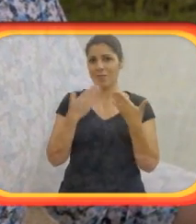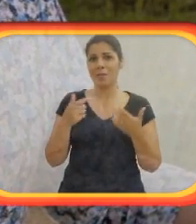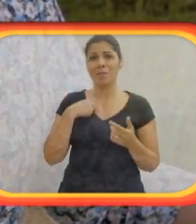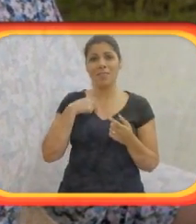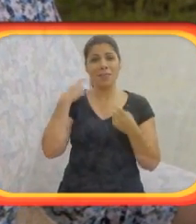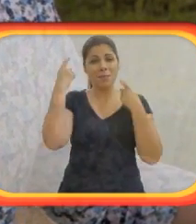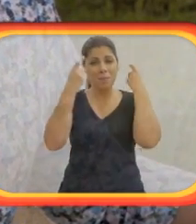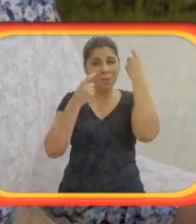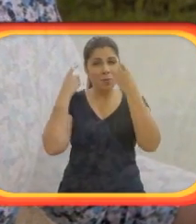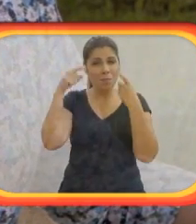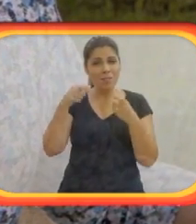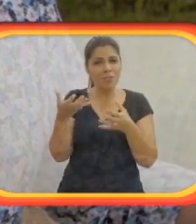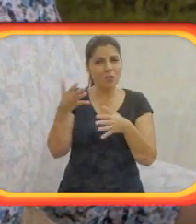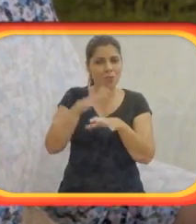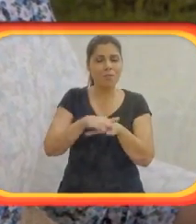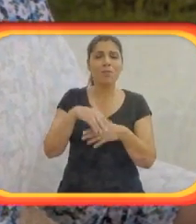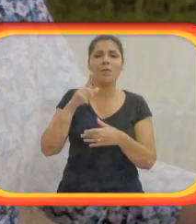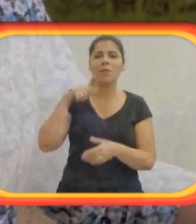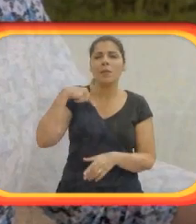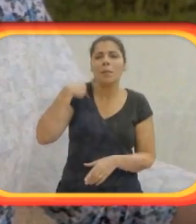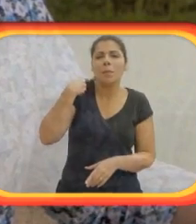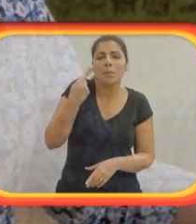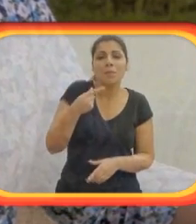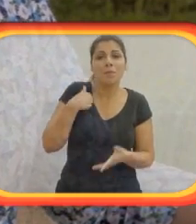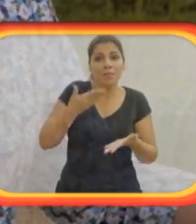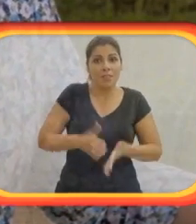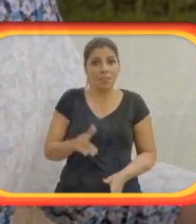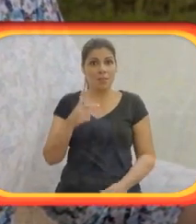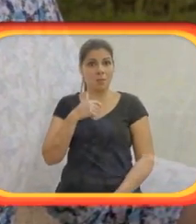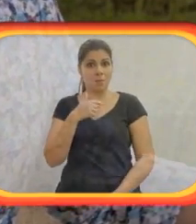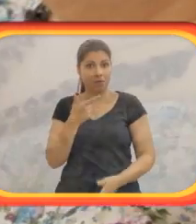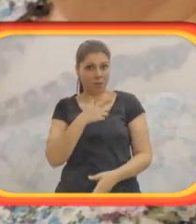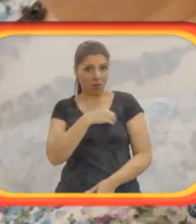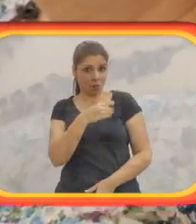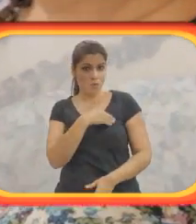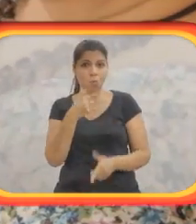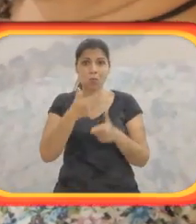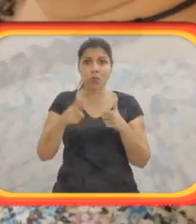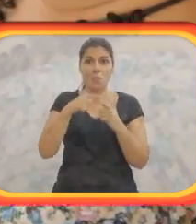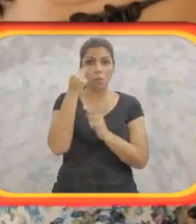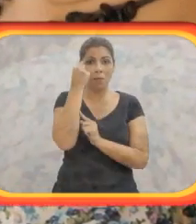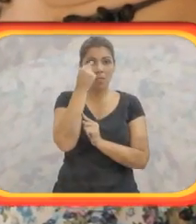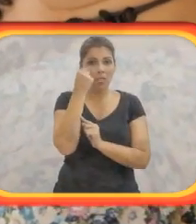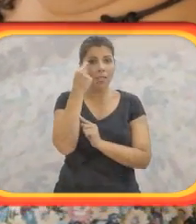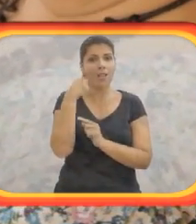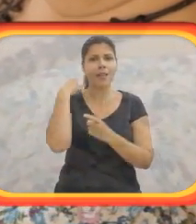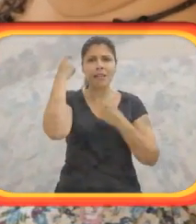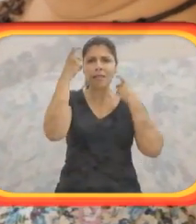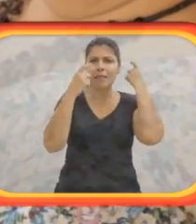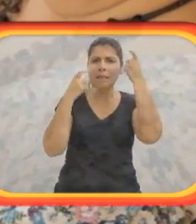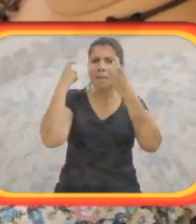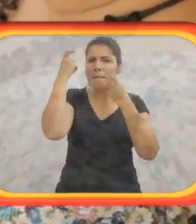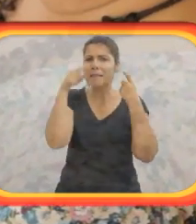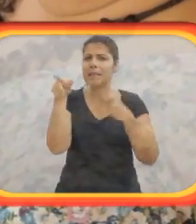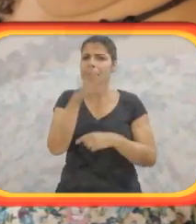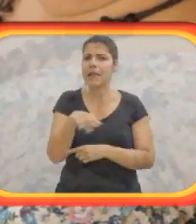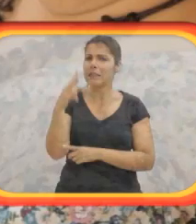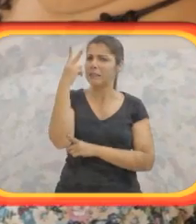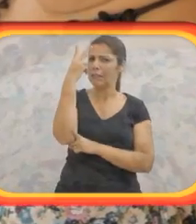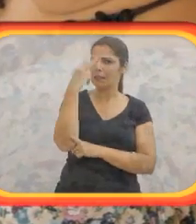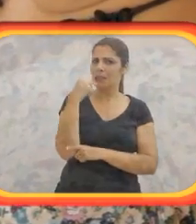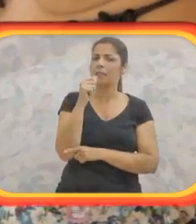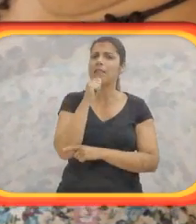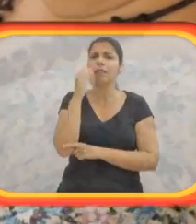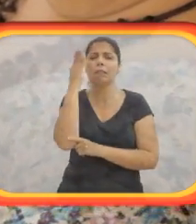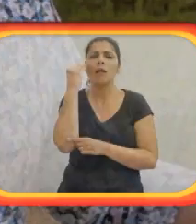diretamente voltado para elas, com essa preocupação de inclusão. Mais tarde, com o nascimento de um filho com problema já de